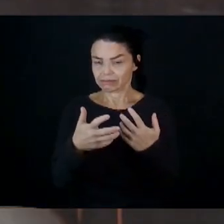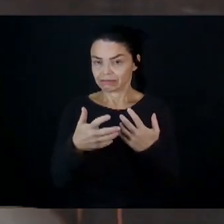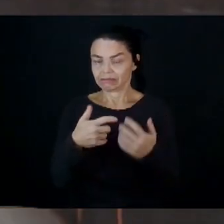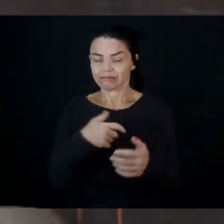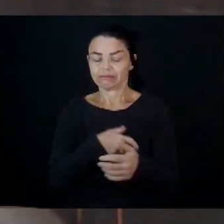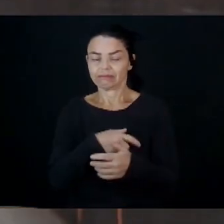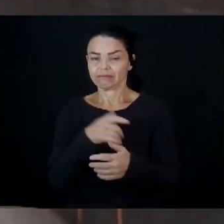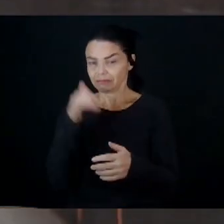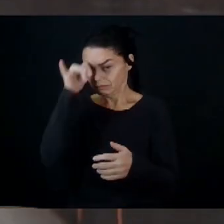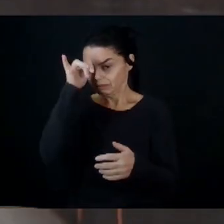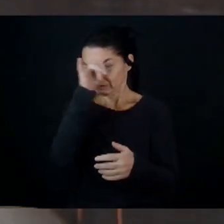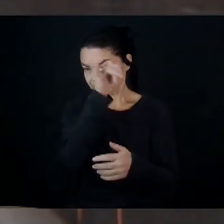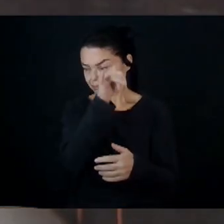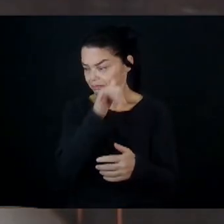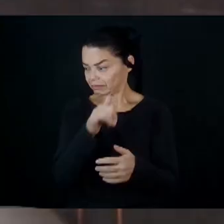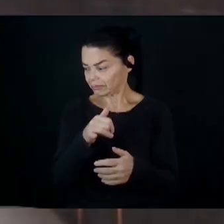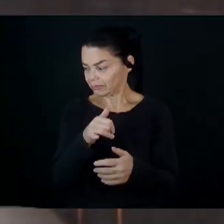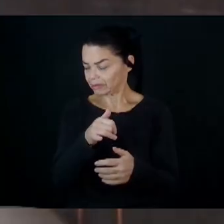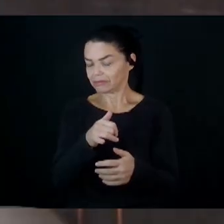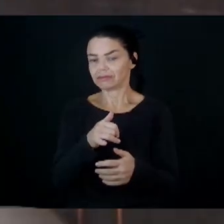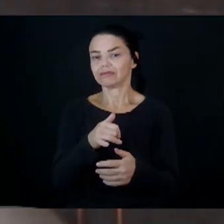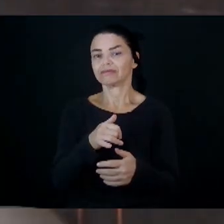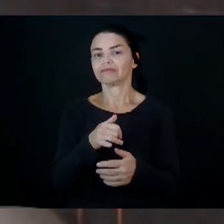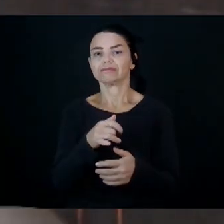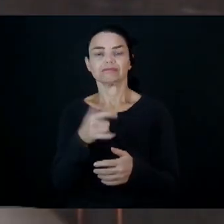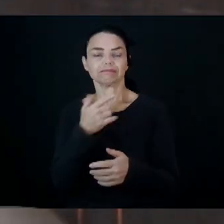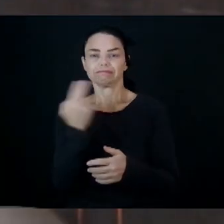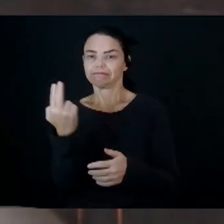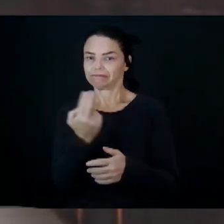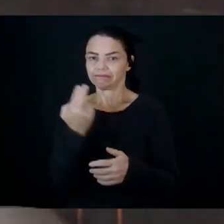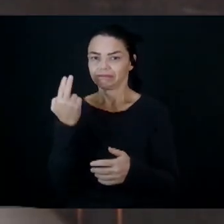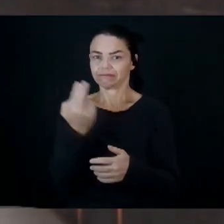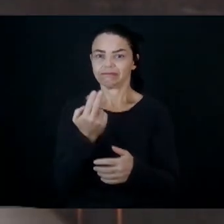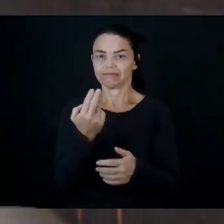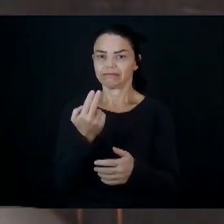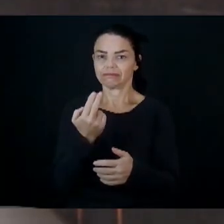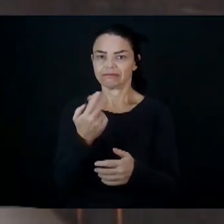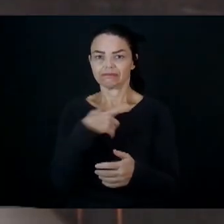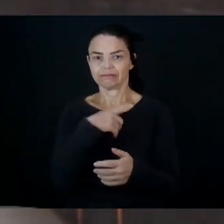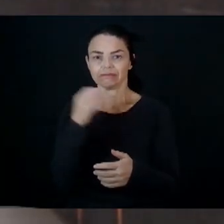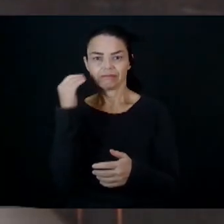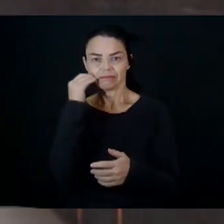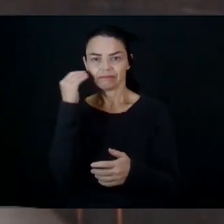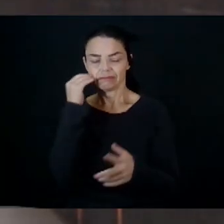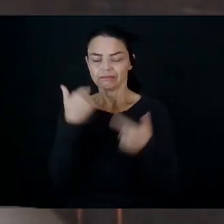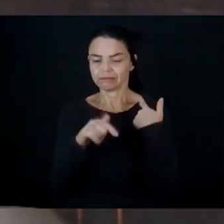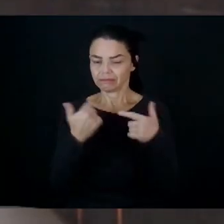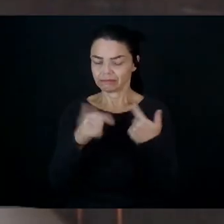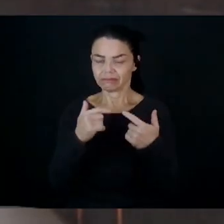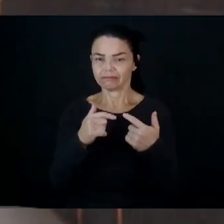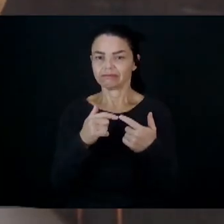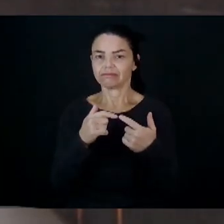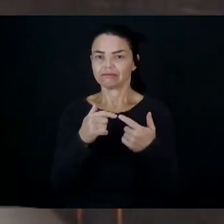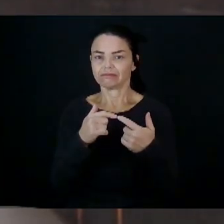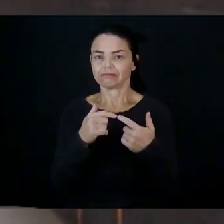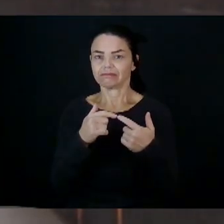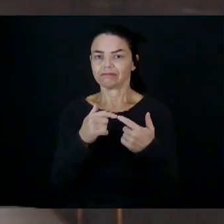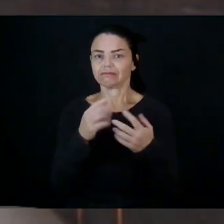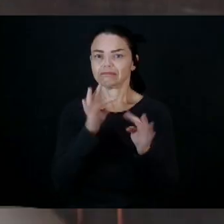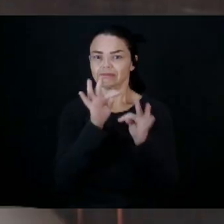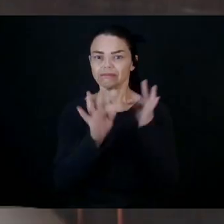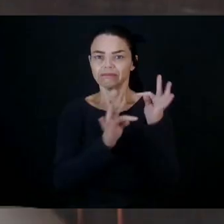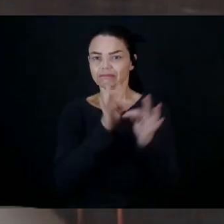né, quando dá. E quando não dá, você tentar trabalhar isso, e aí sim, em terapia, para fazer uma